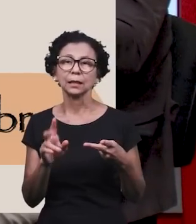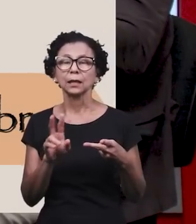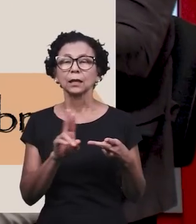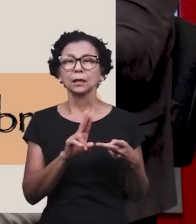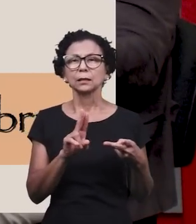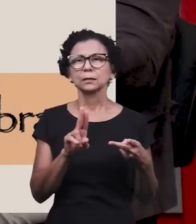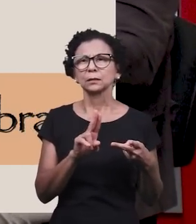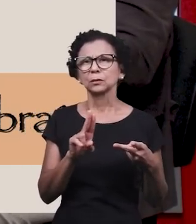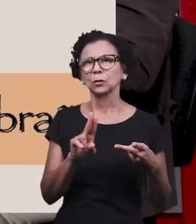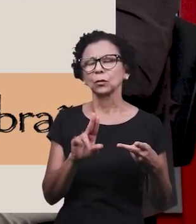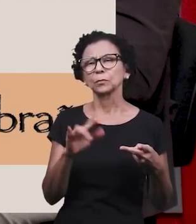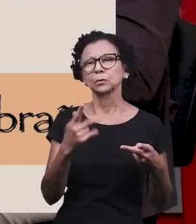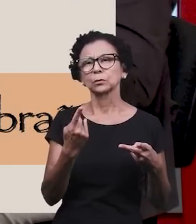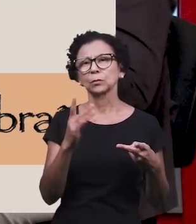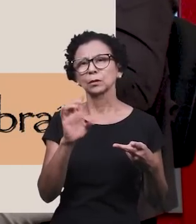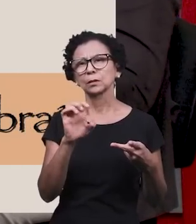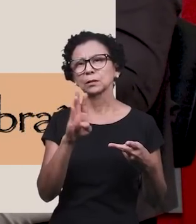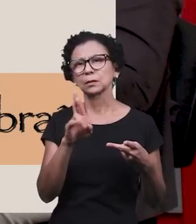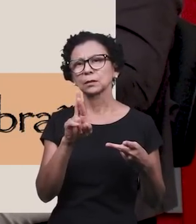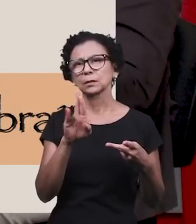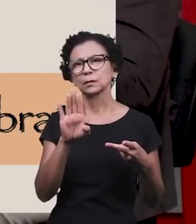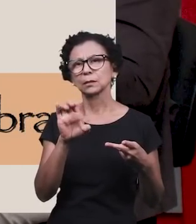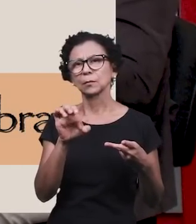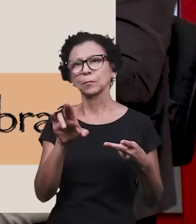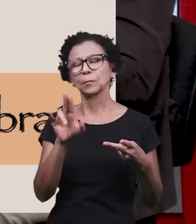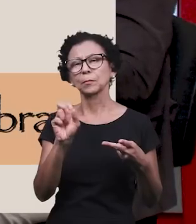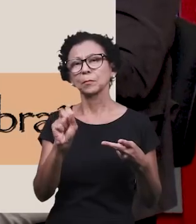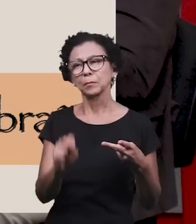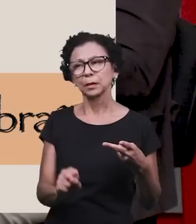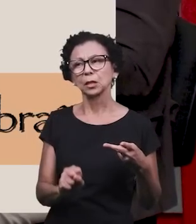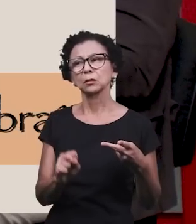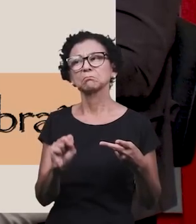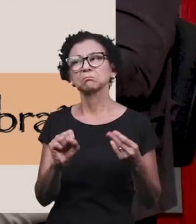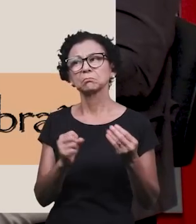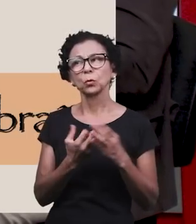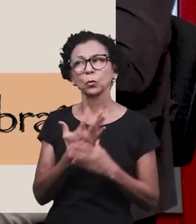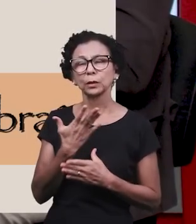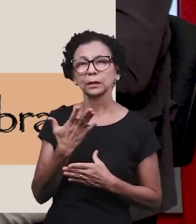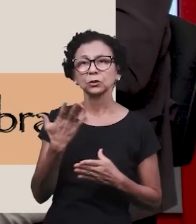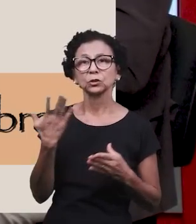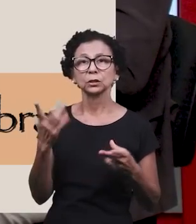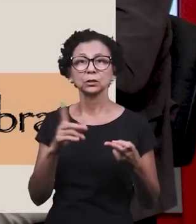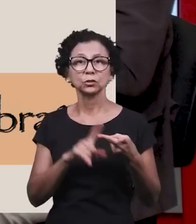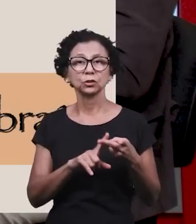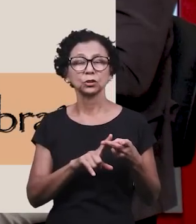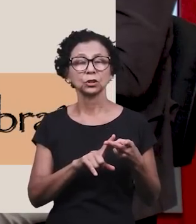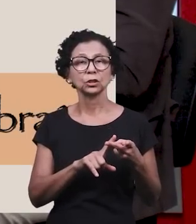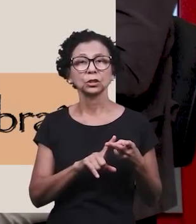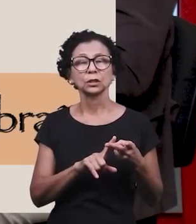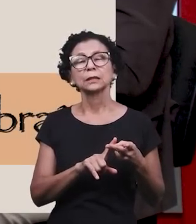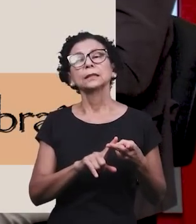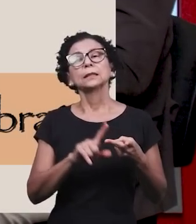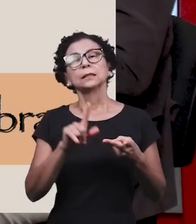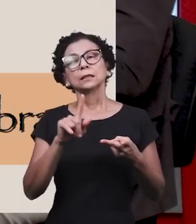que confiaram no Senhor e receberam bênçãos. Então, nós podemos,